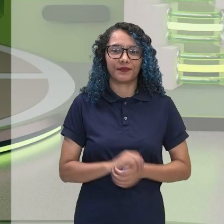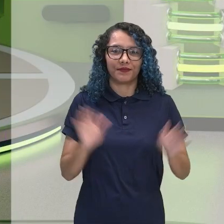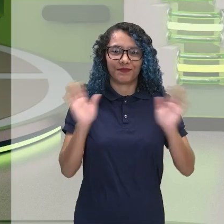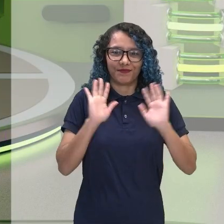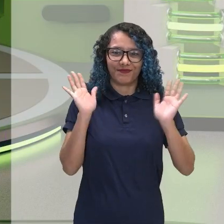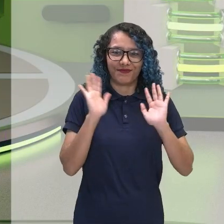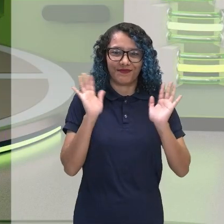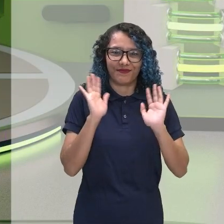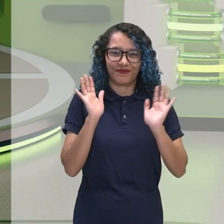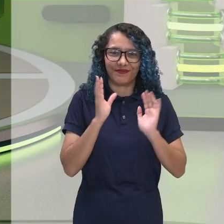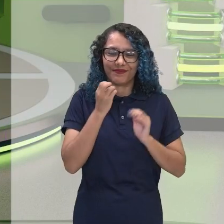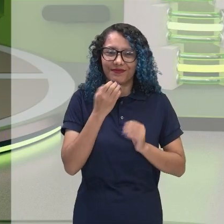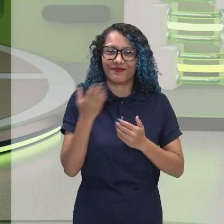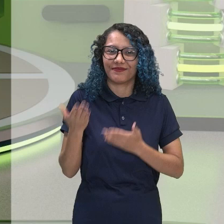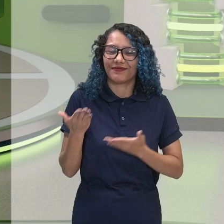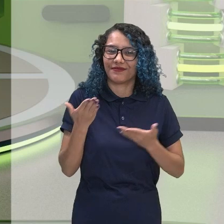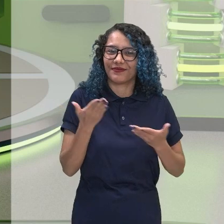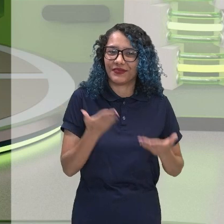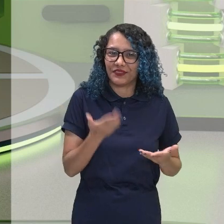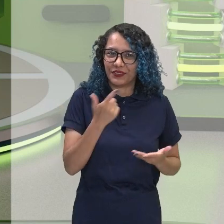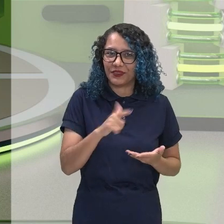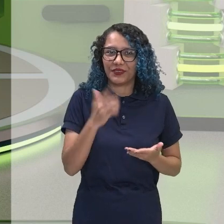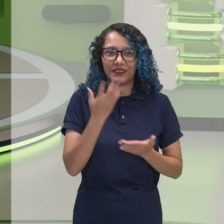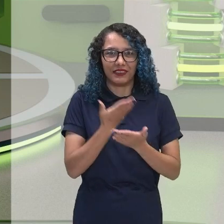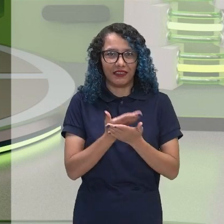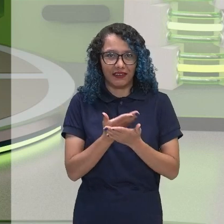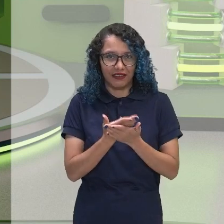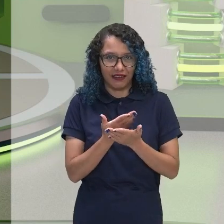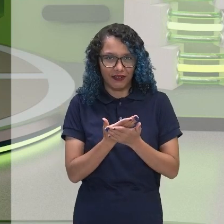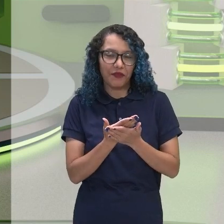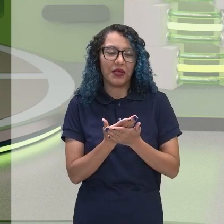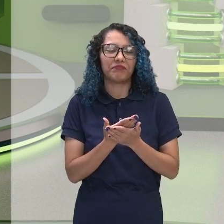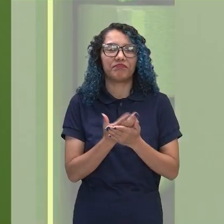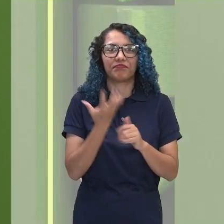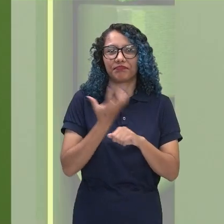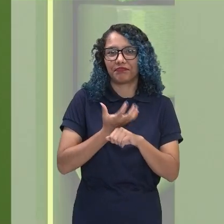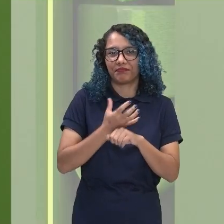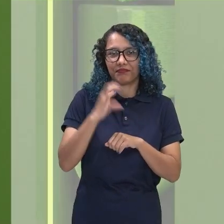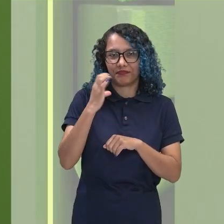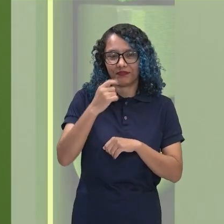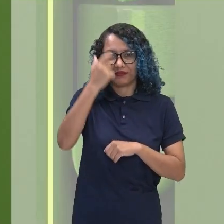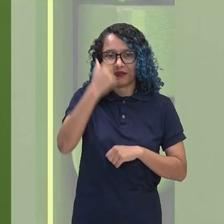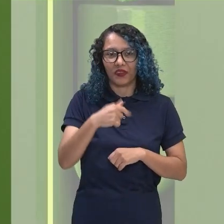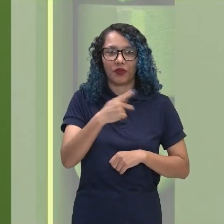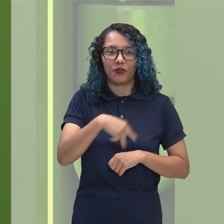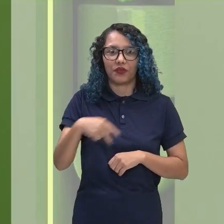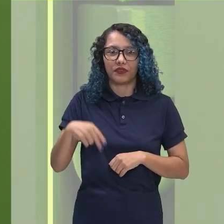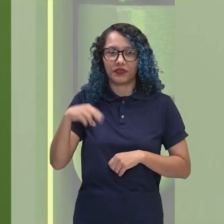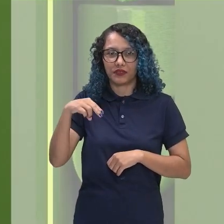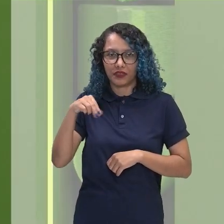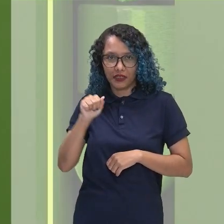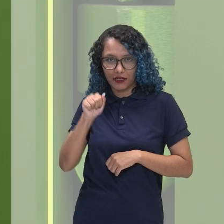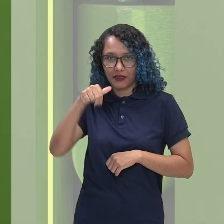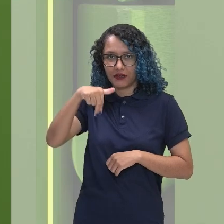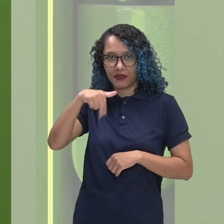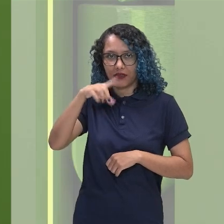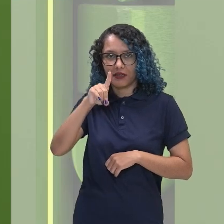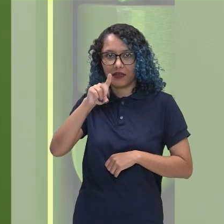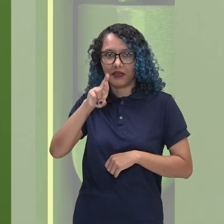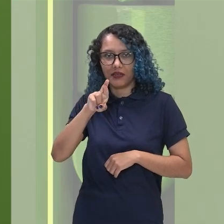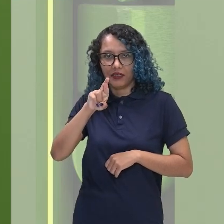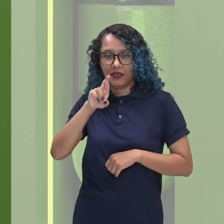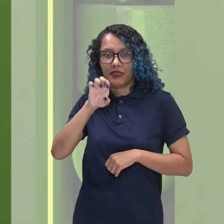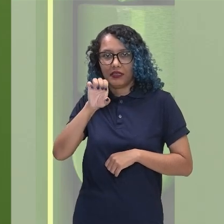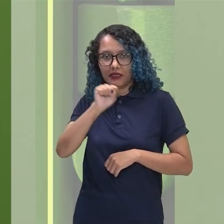Olá, alunos, sejam muito bem-vindos a mais uma aula de ciências. Eu sou a professora Andressa Primavera e nesse momento vamos